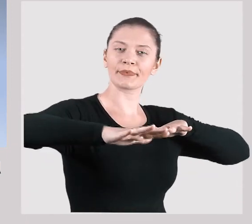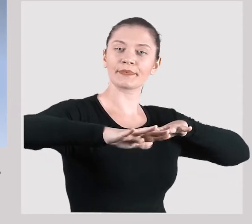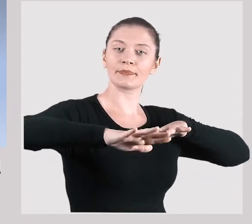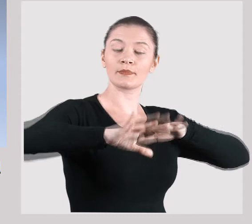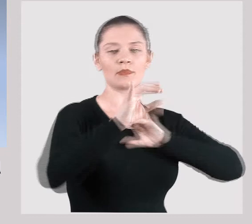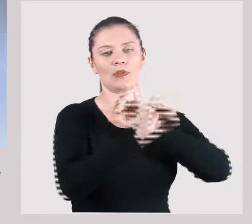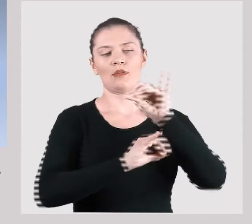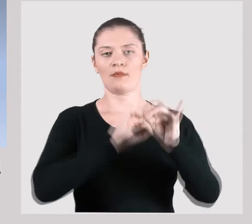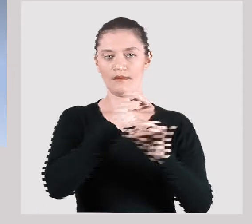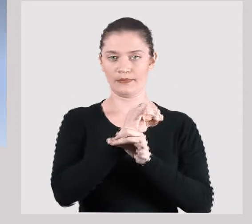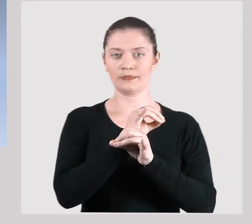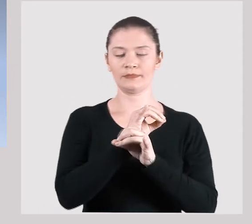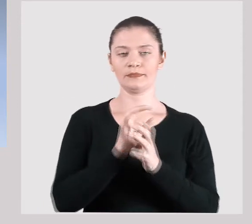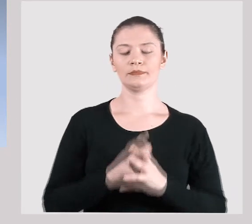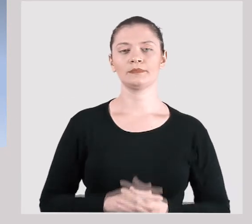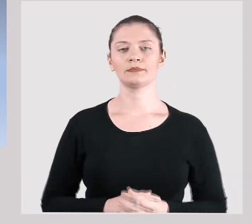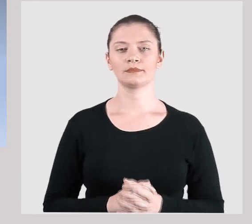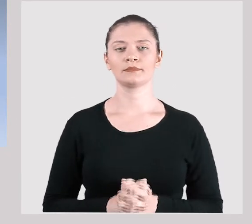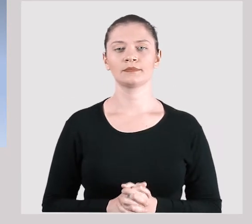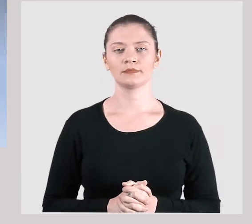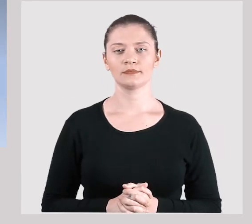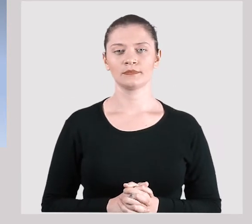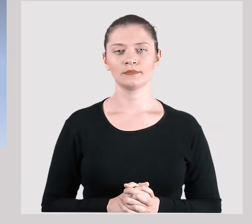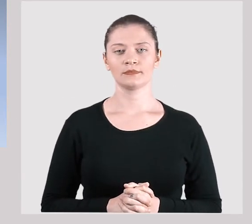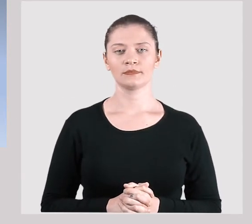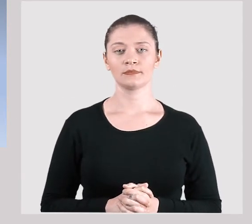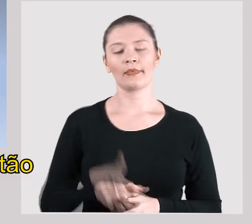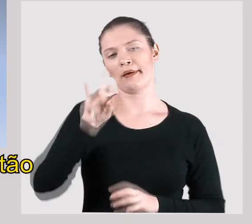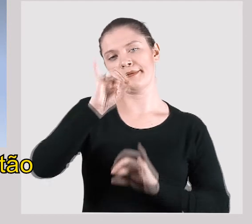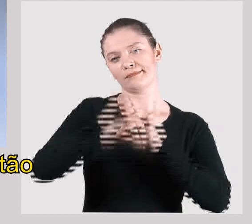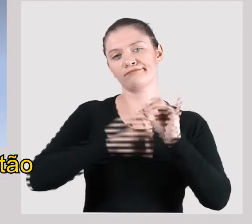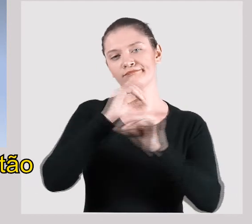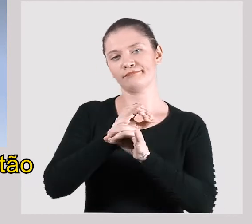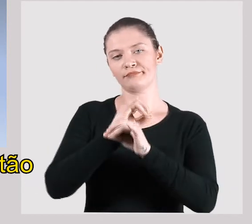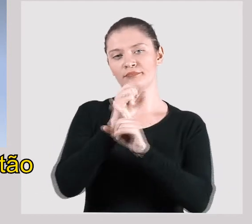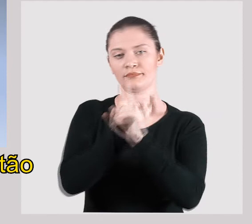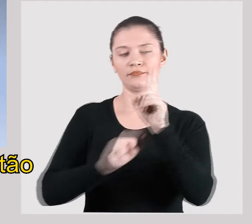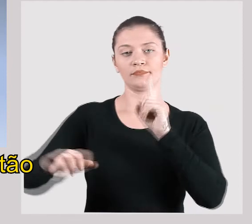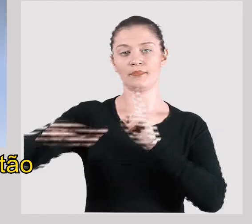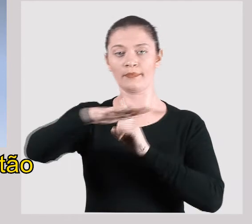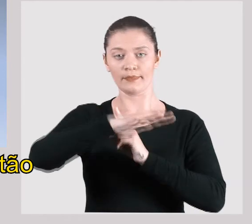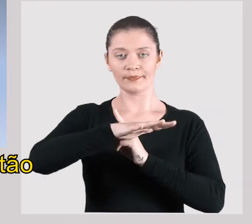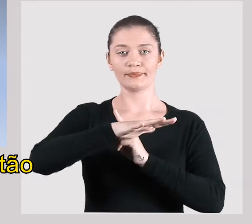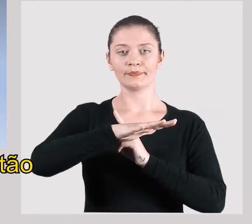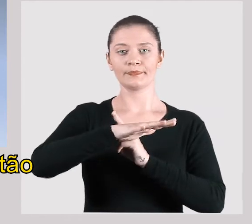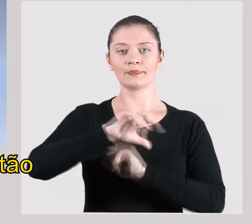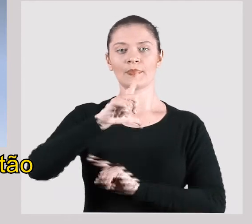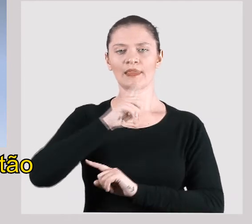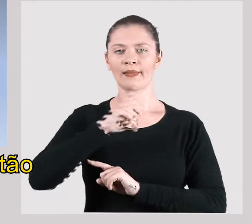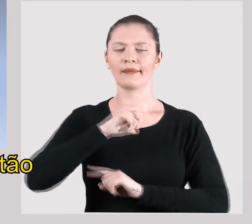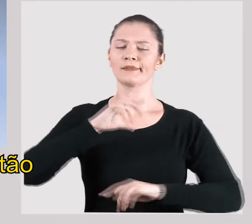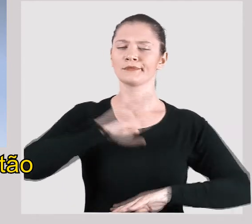online, né? Então é a cibersociedade, né? Muitas coisas passam pela questão